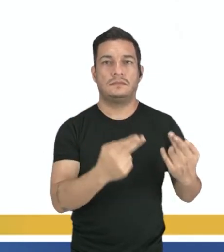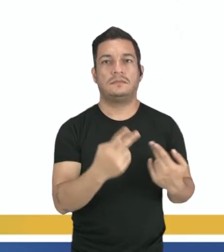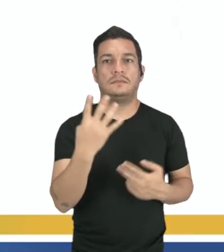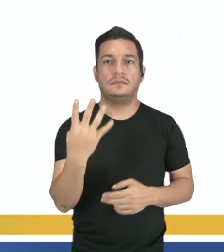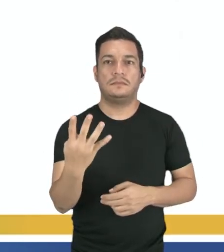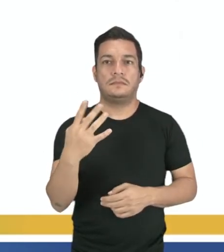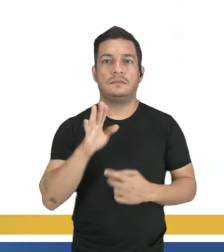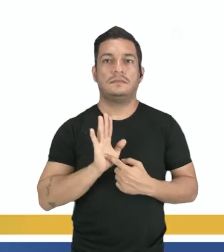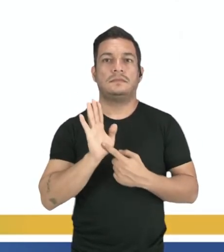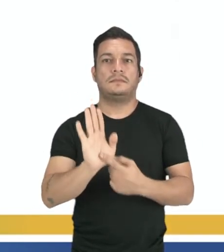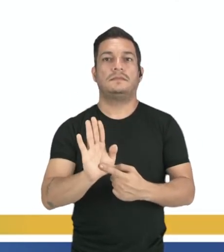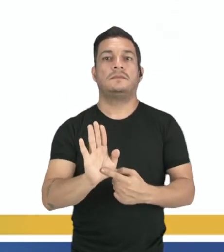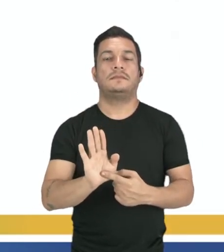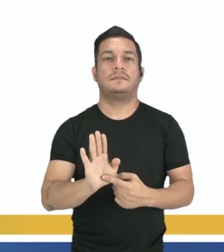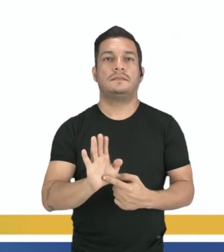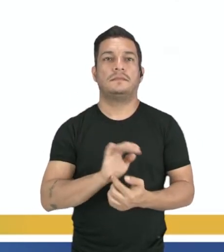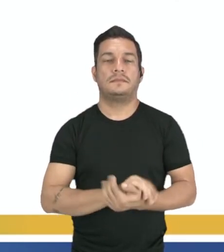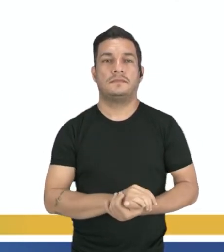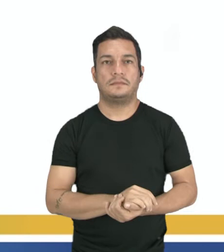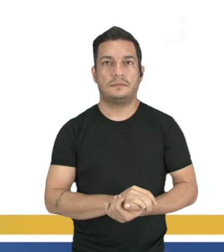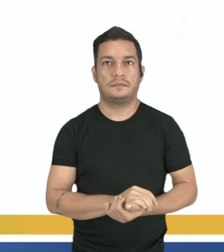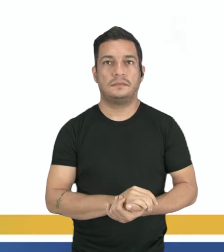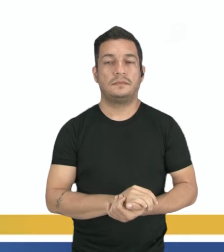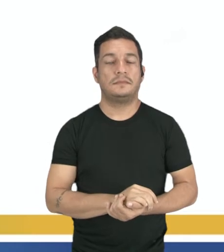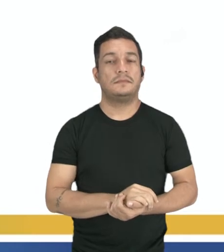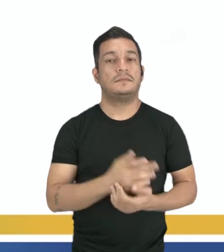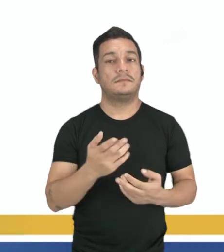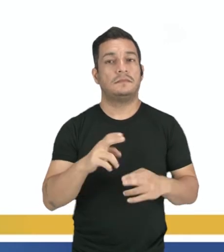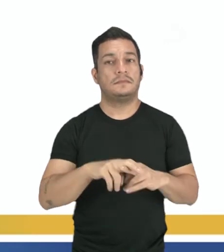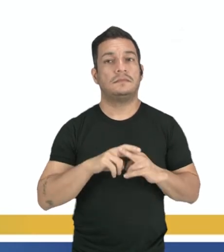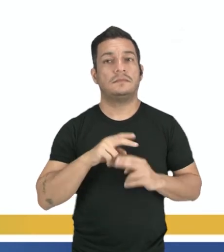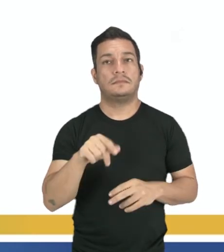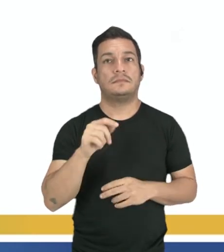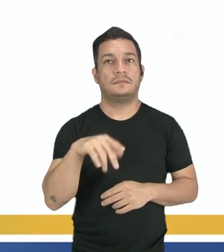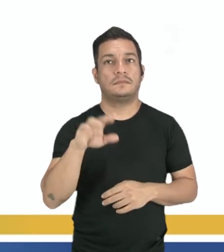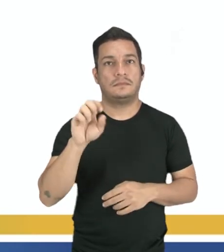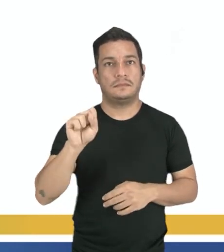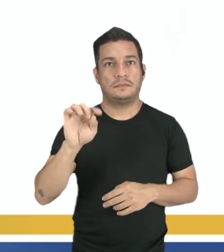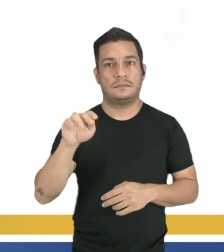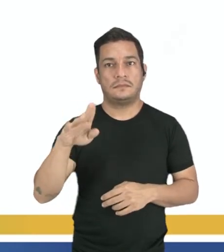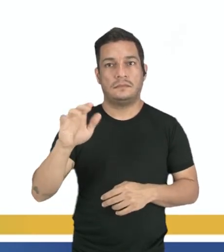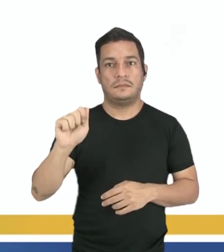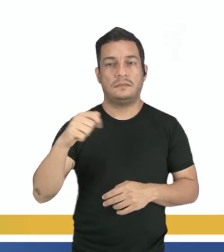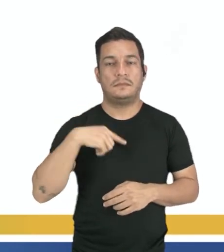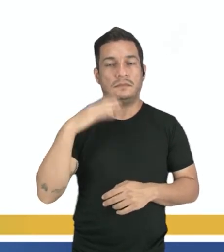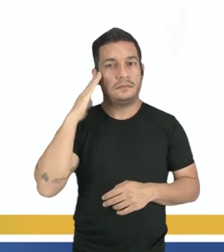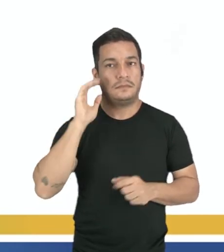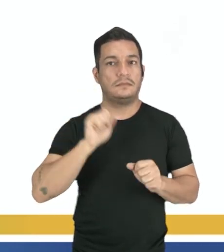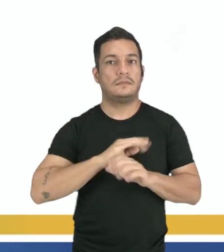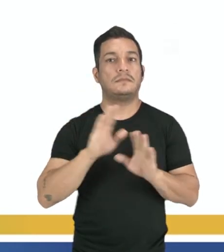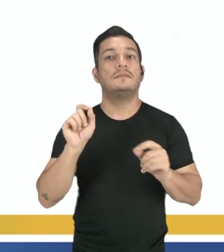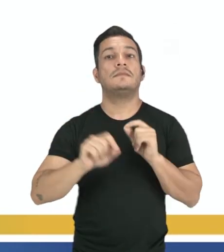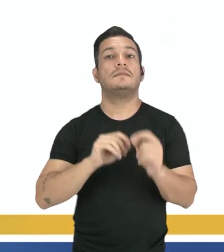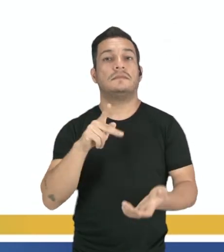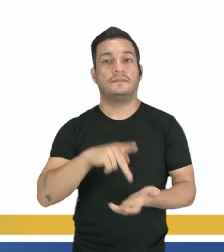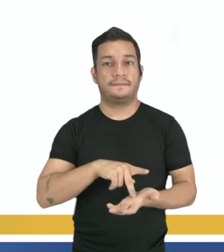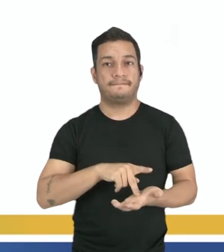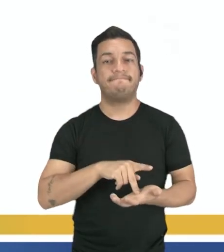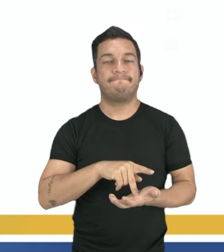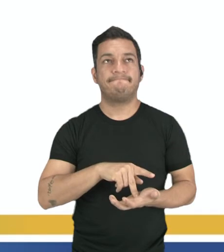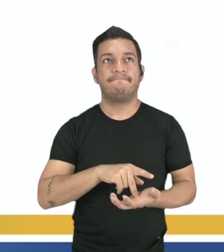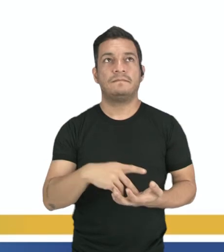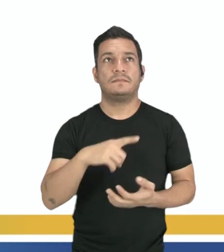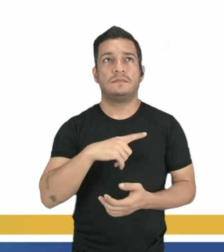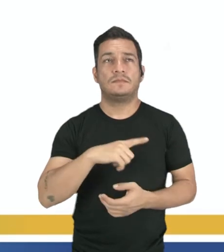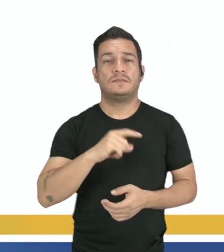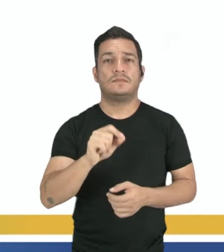4 que aparece do outro lado da igualdade. Portanto, essa sentença é entendida aí, né, como verdadeira. E isso traz